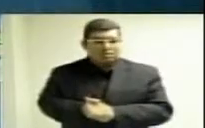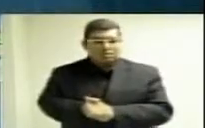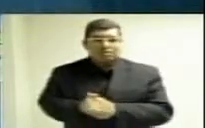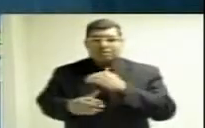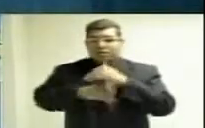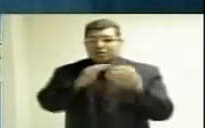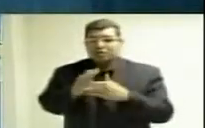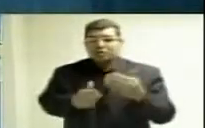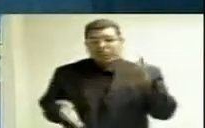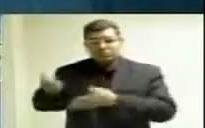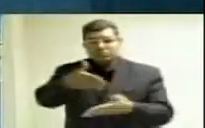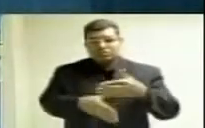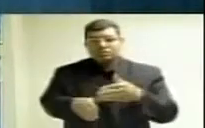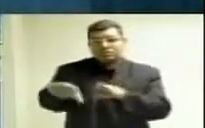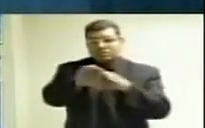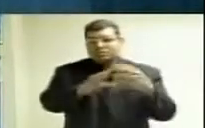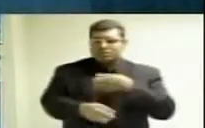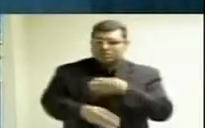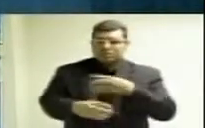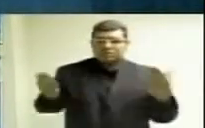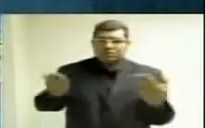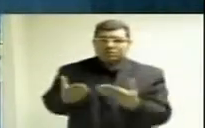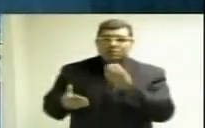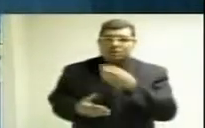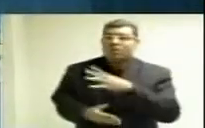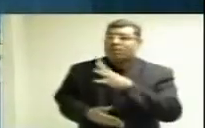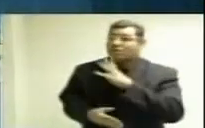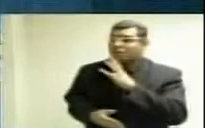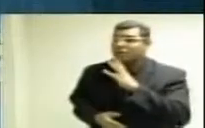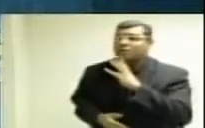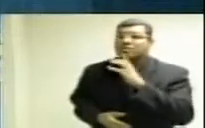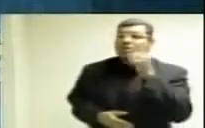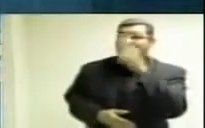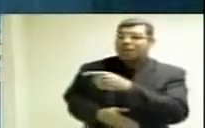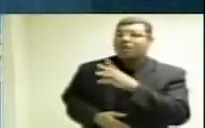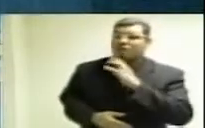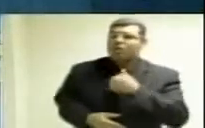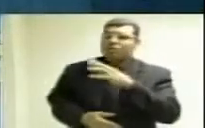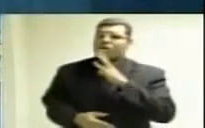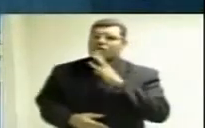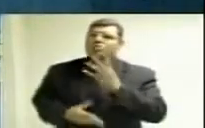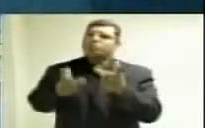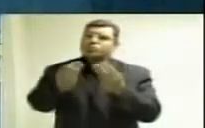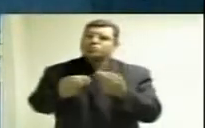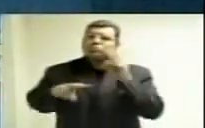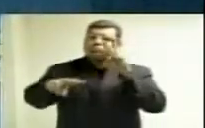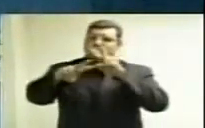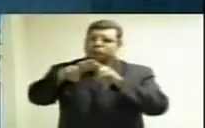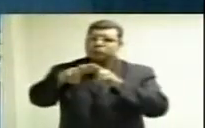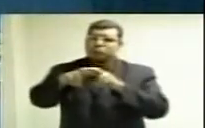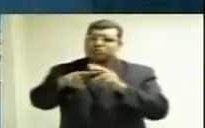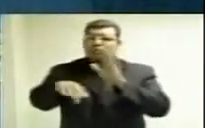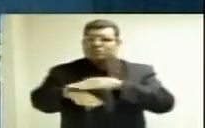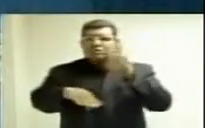E tudo vai caminhando para o mesmo sentido. Eu conheço lá a carceragem. São muitos presos,